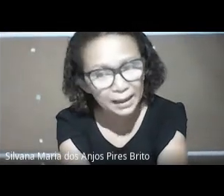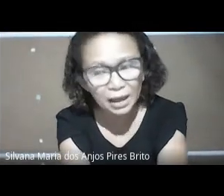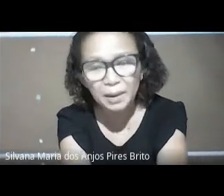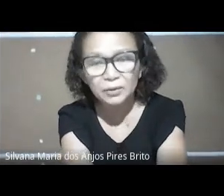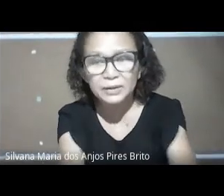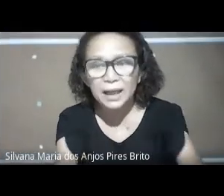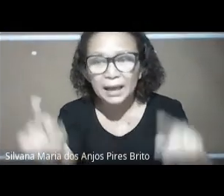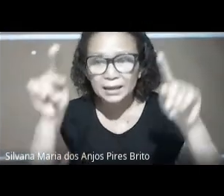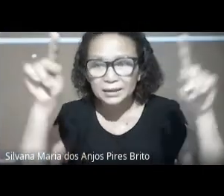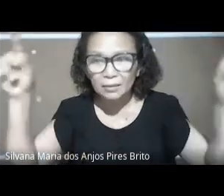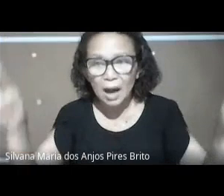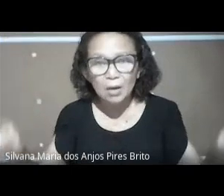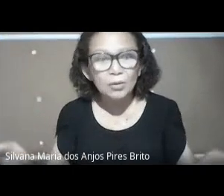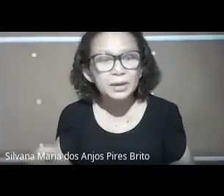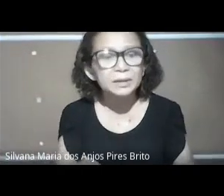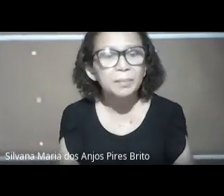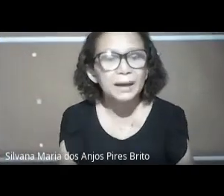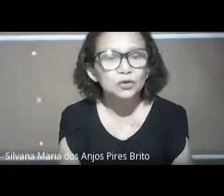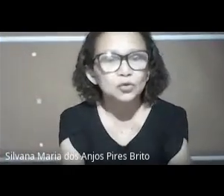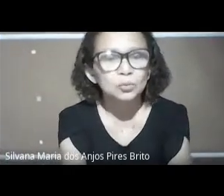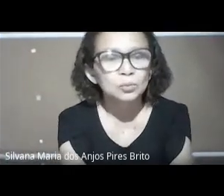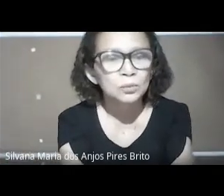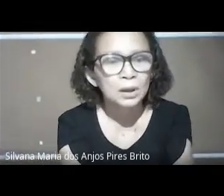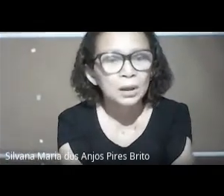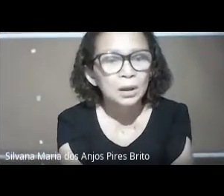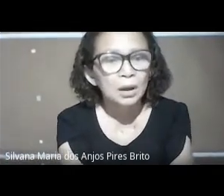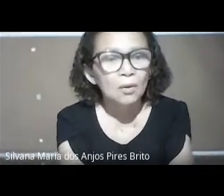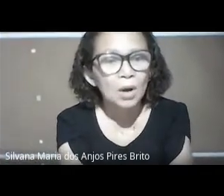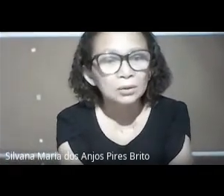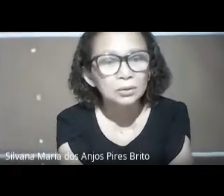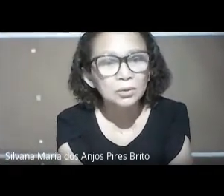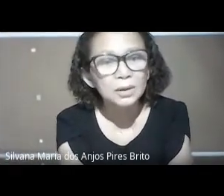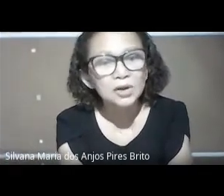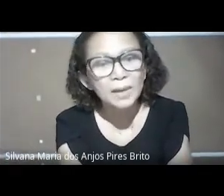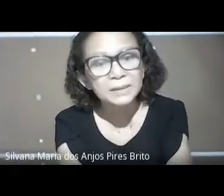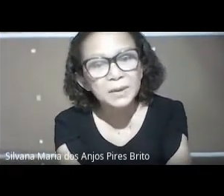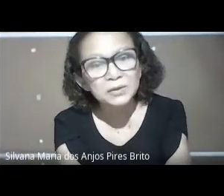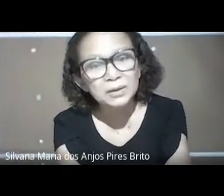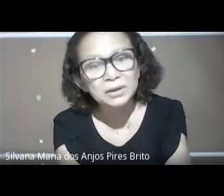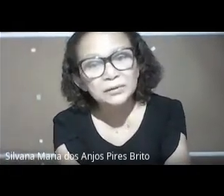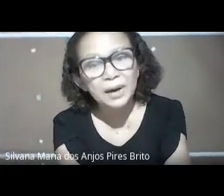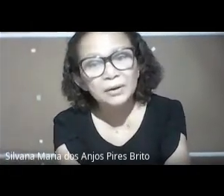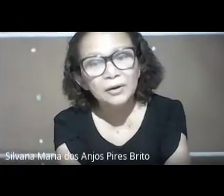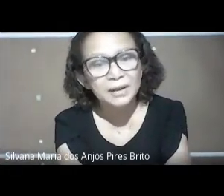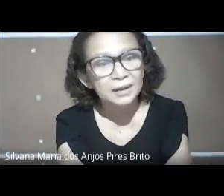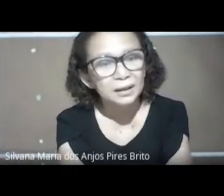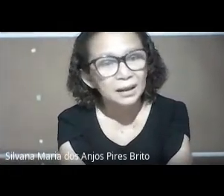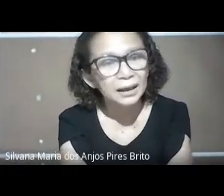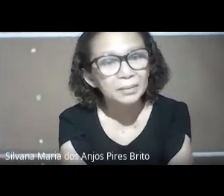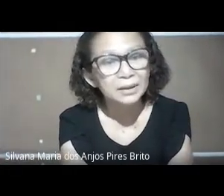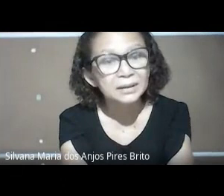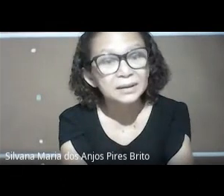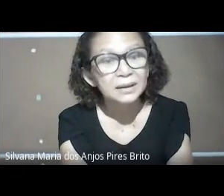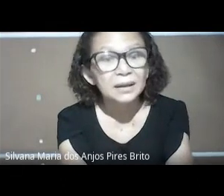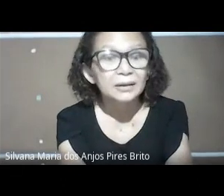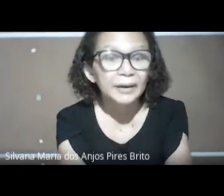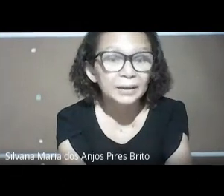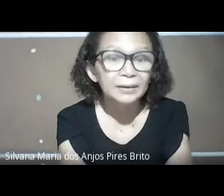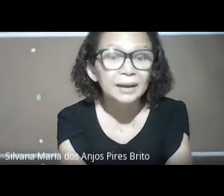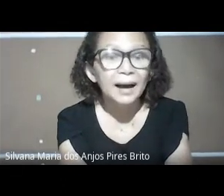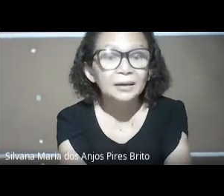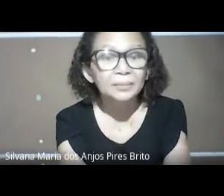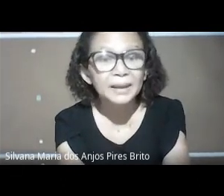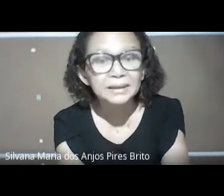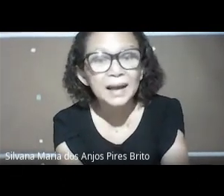de parâmetros em relação ao espaço. Quando duas ou mais pessoas estiverem conversando em Libras, não